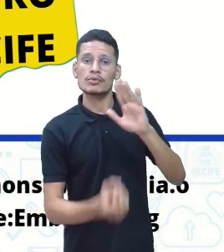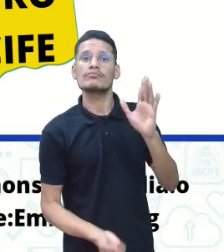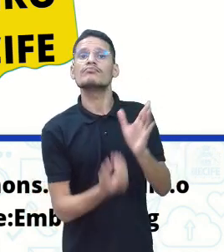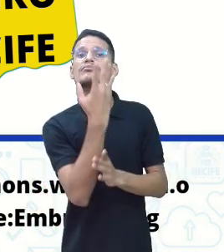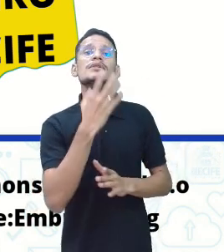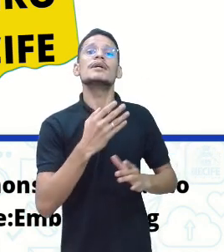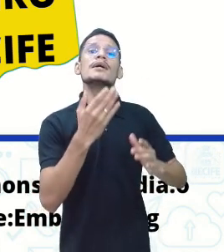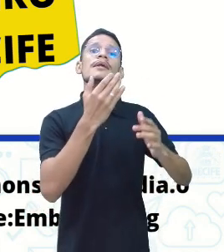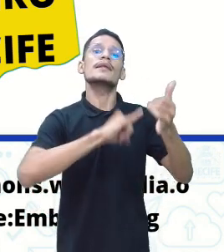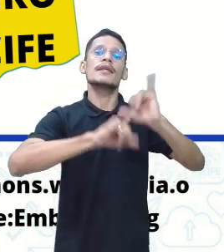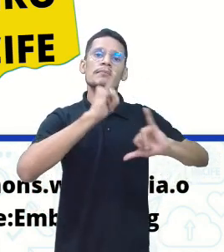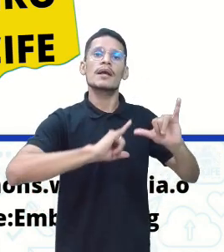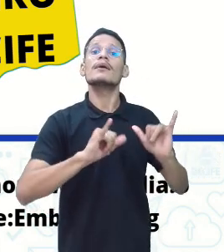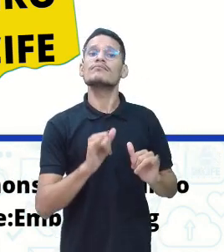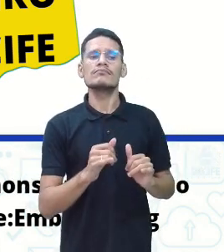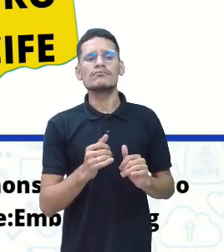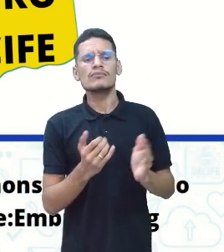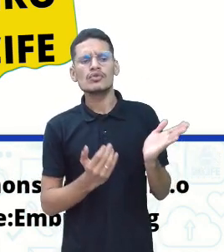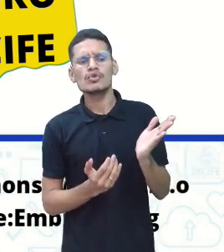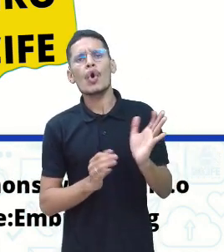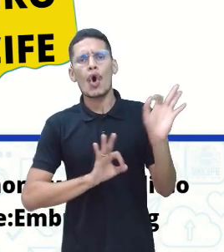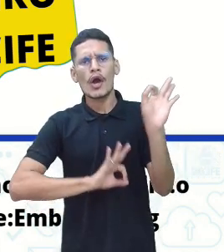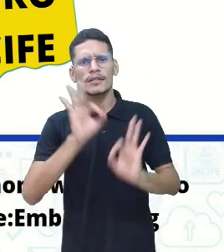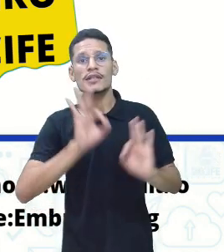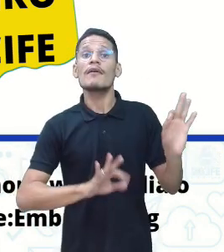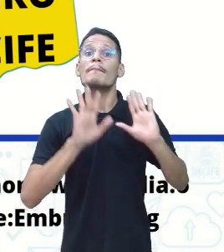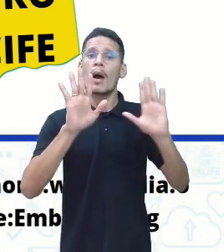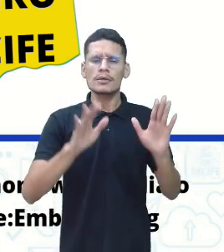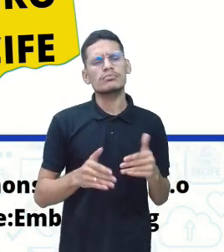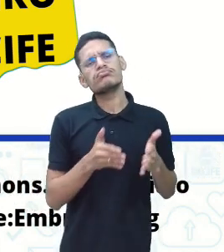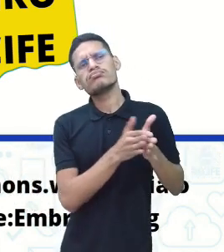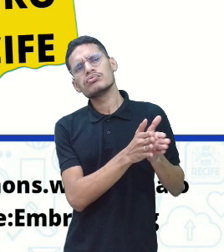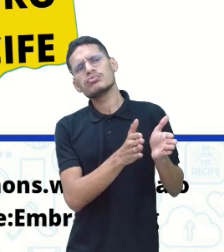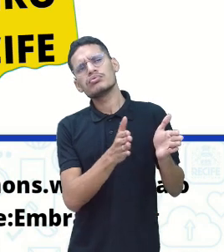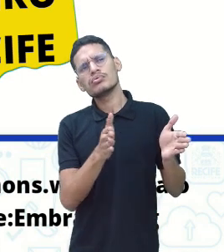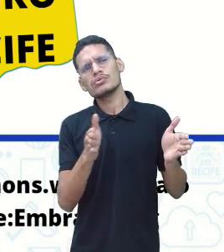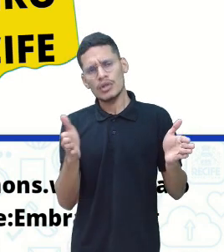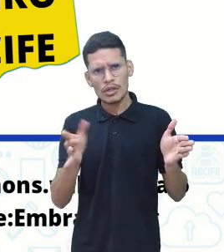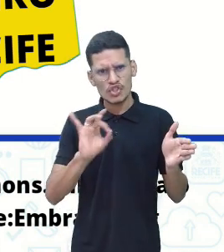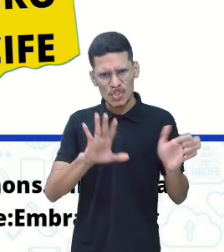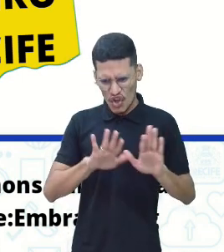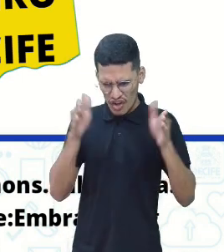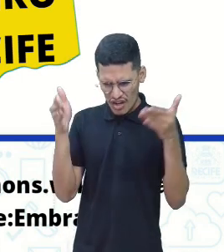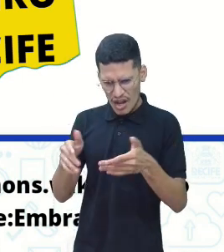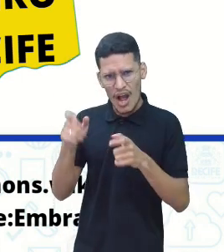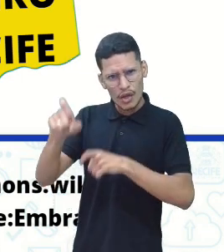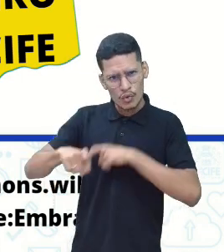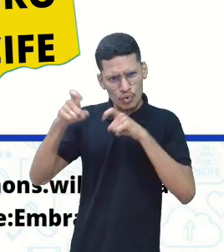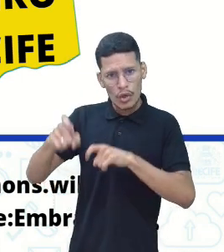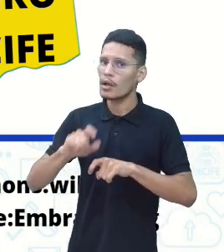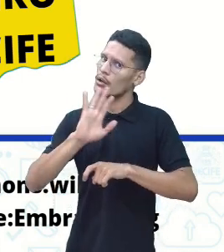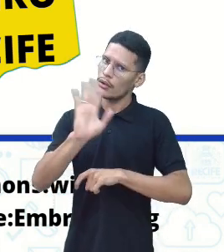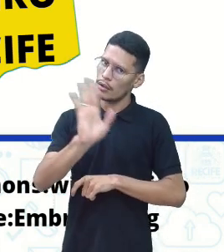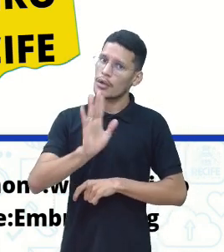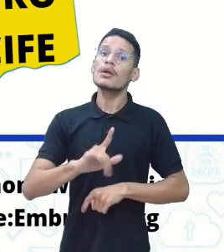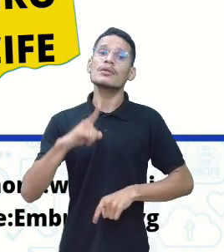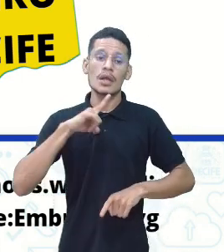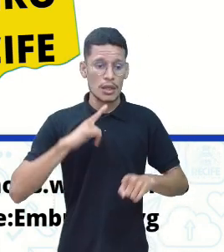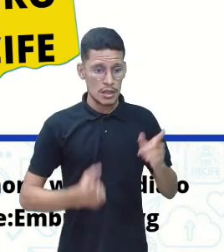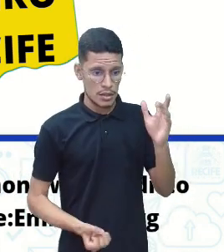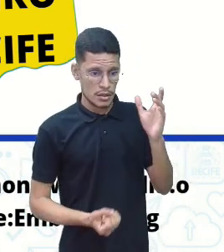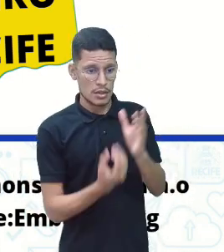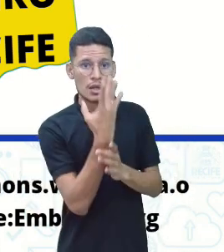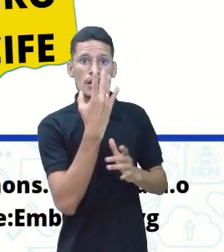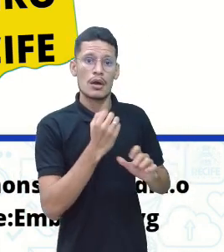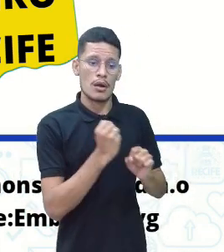o passar do tempo, foi vendo que a necessidade de estudar o solo não limitava apenas a agricultura, mas as grandes construções.